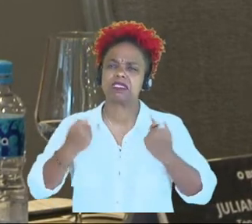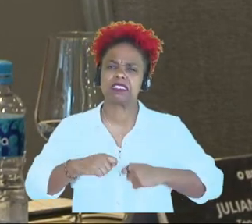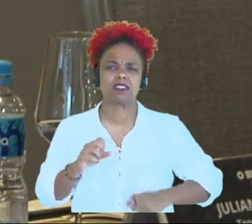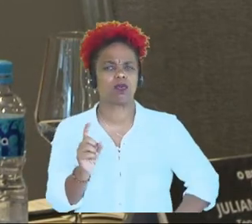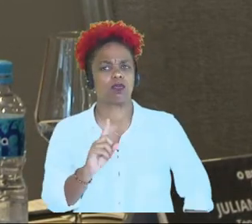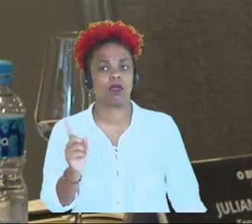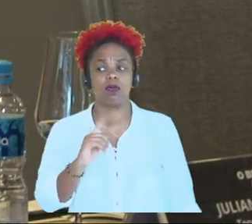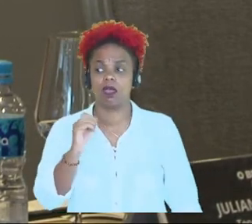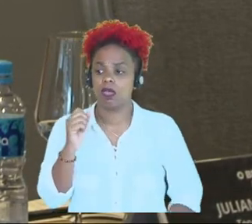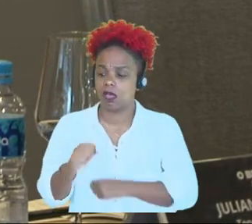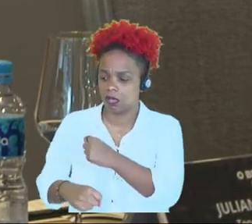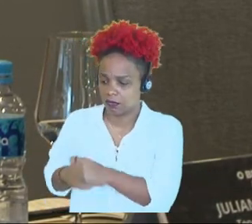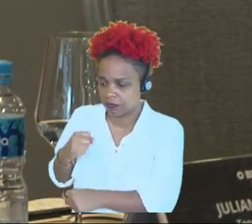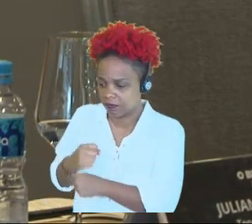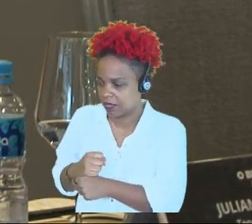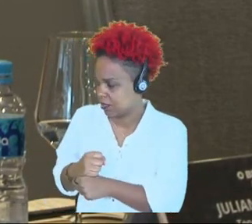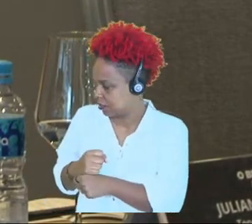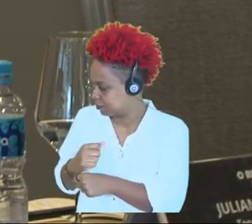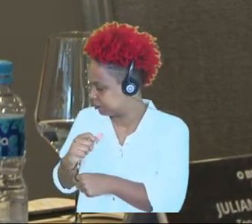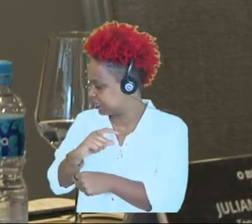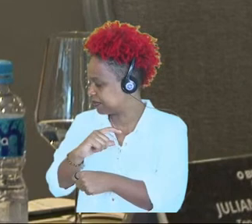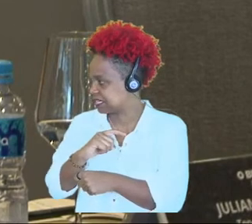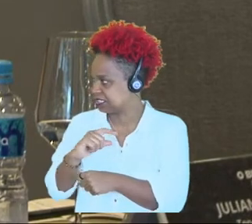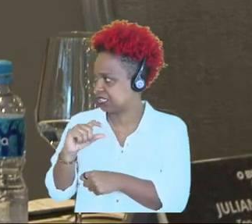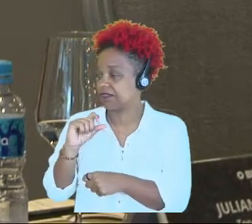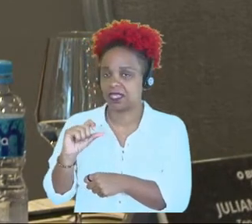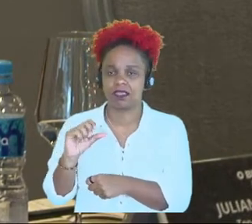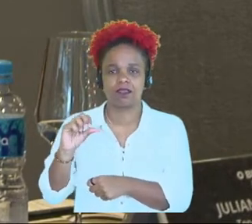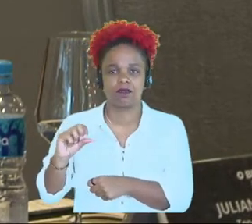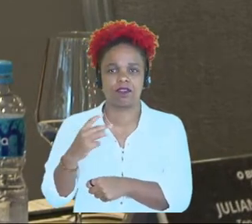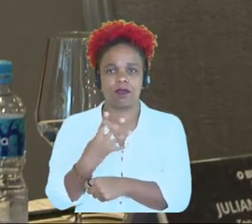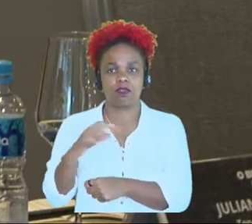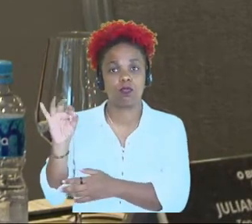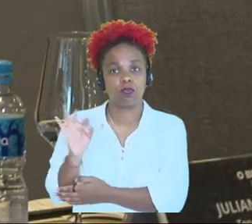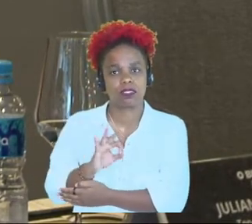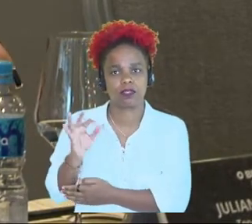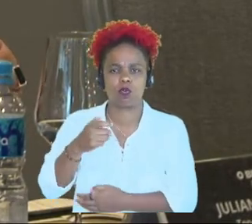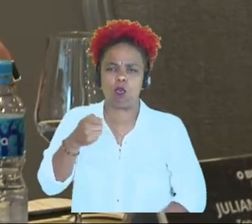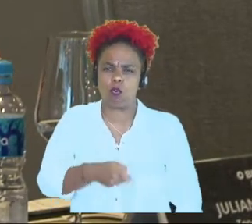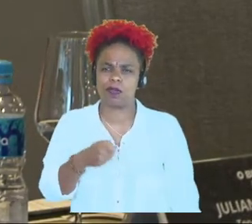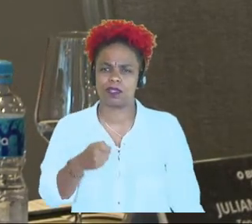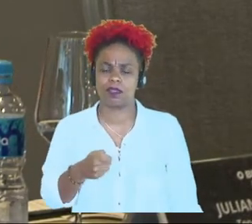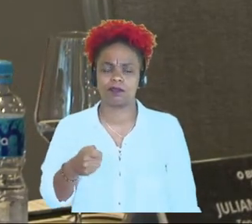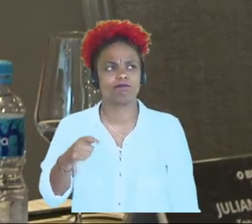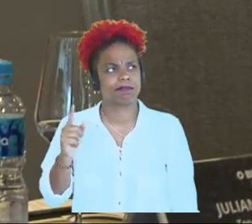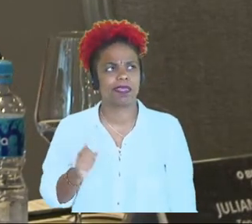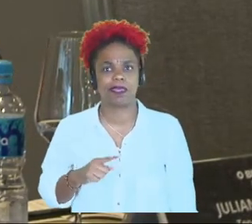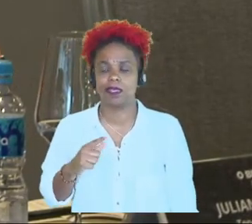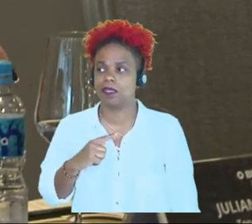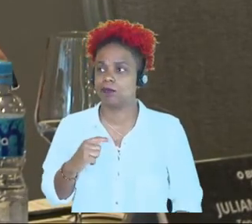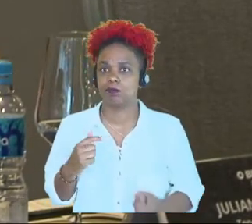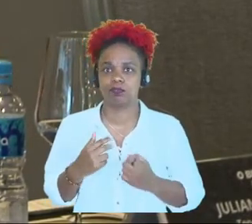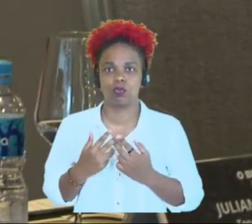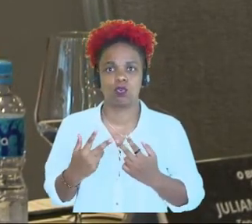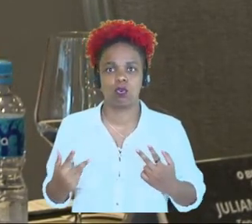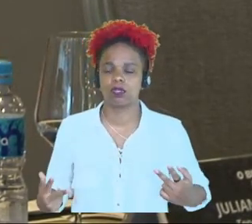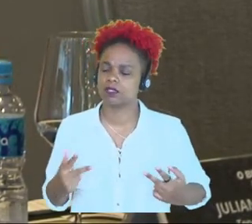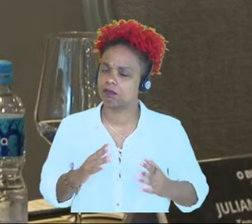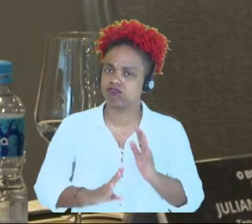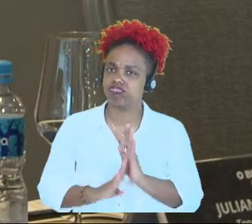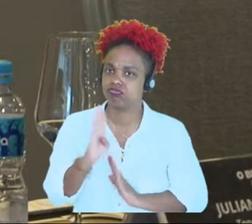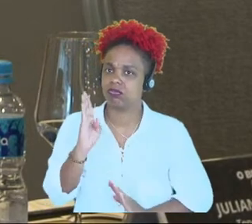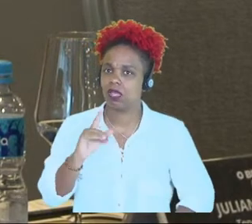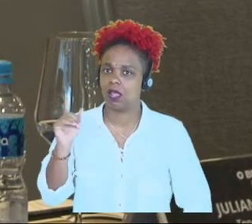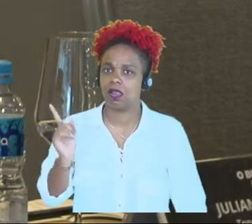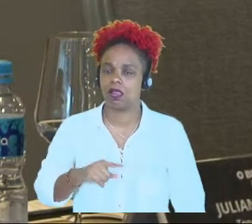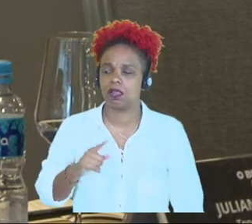o ano que vem, 94% das nossas despesas são obrigatórias. 94% é muita coisa. O que sobra ali de margem